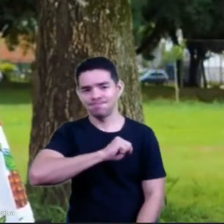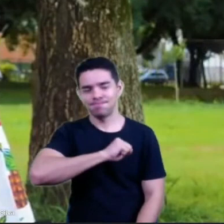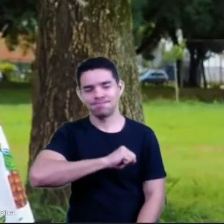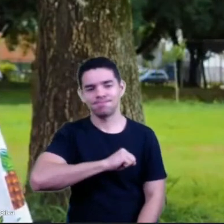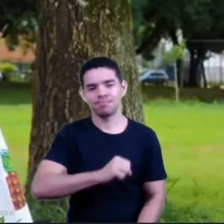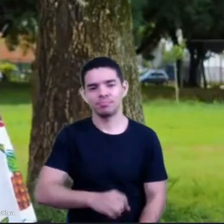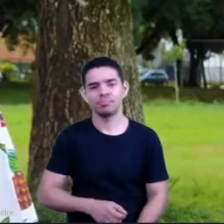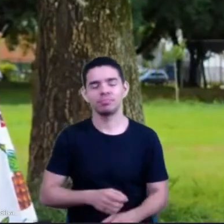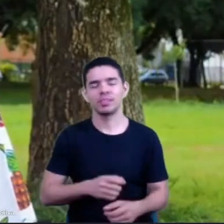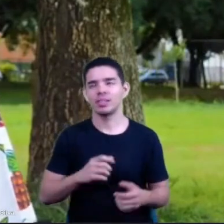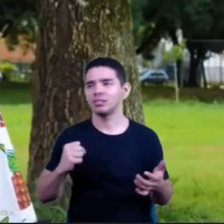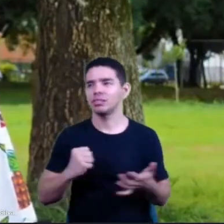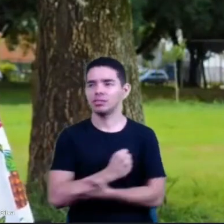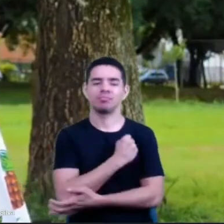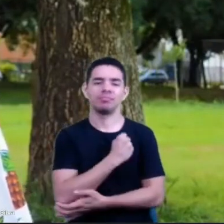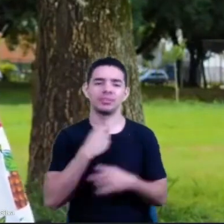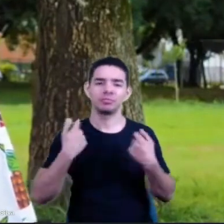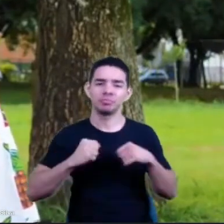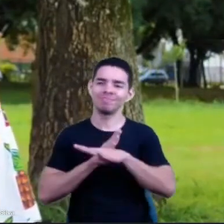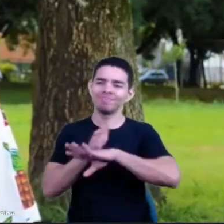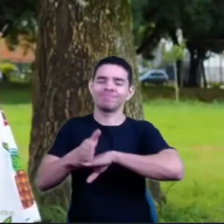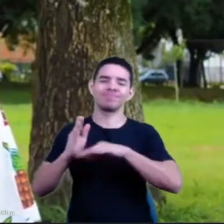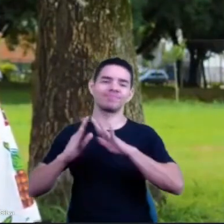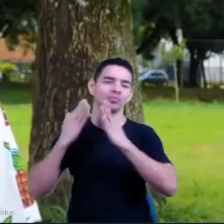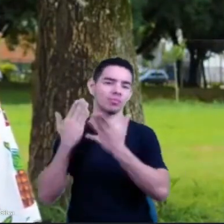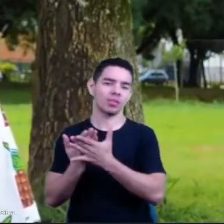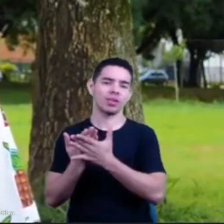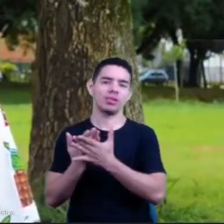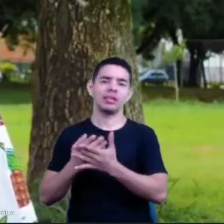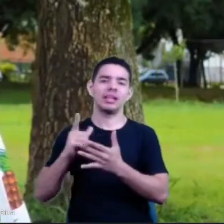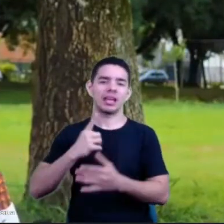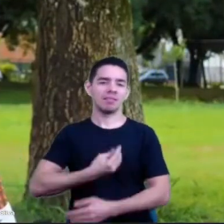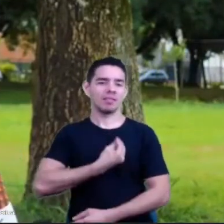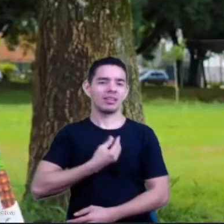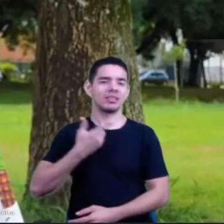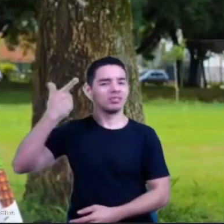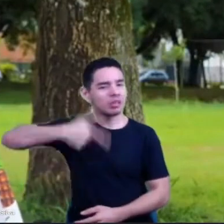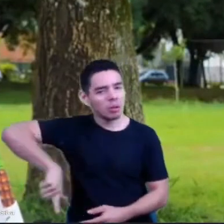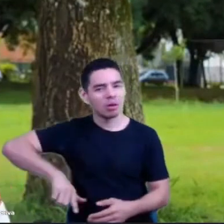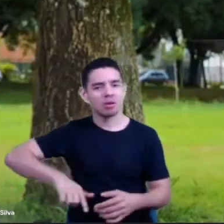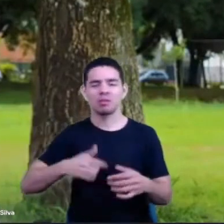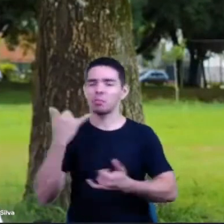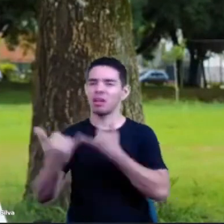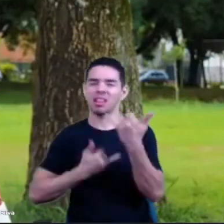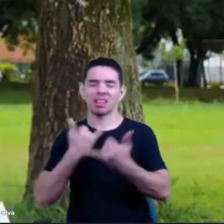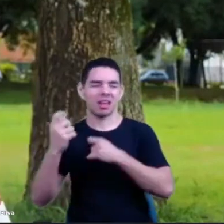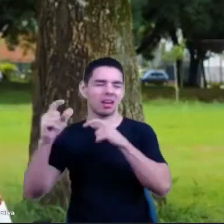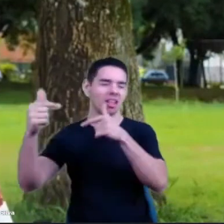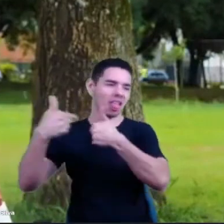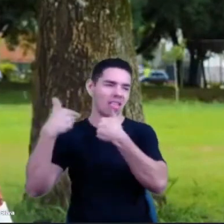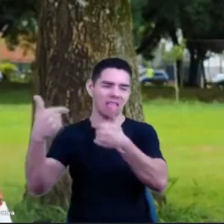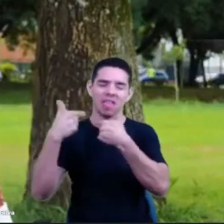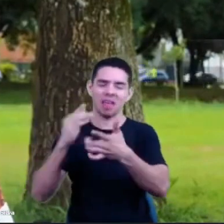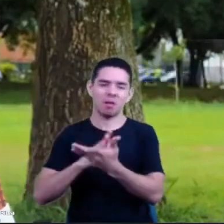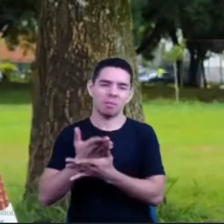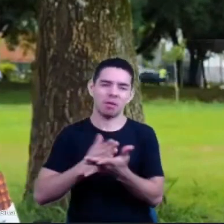mil. Putz, tem que ir para a escola, tem que passar por tudo isso, as brincadeiras que